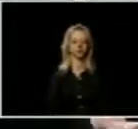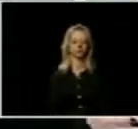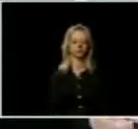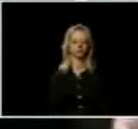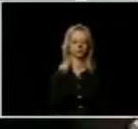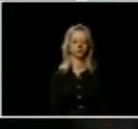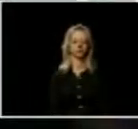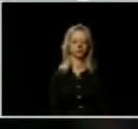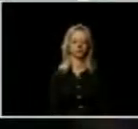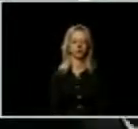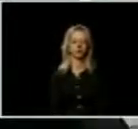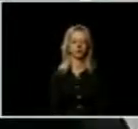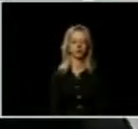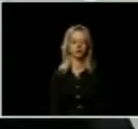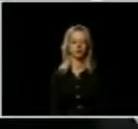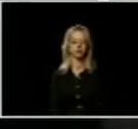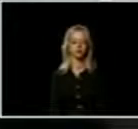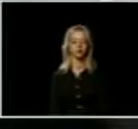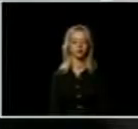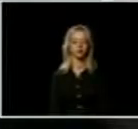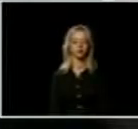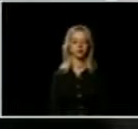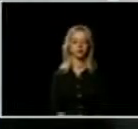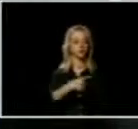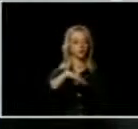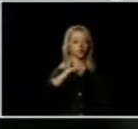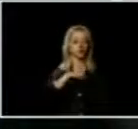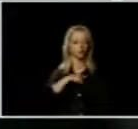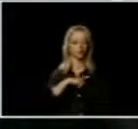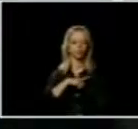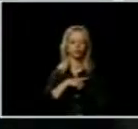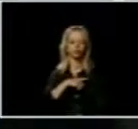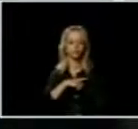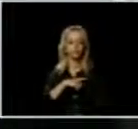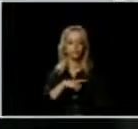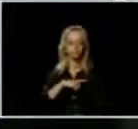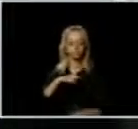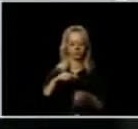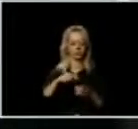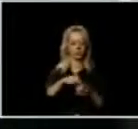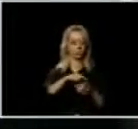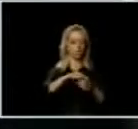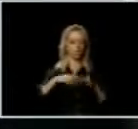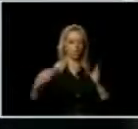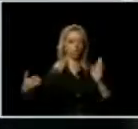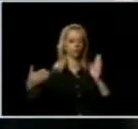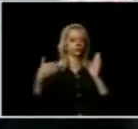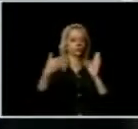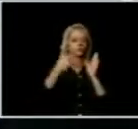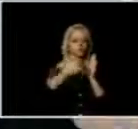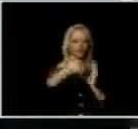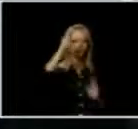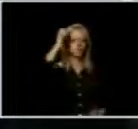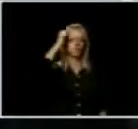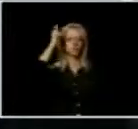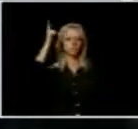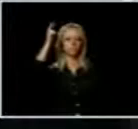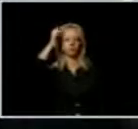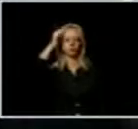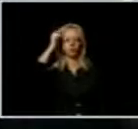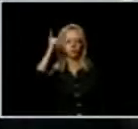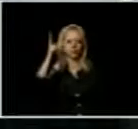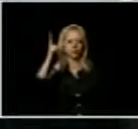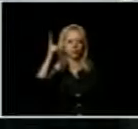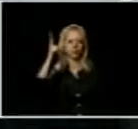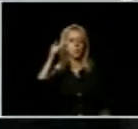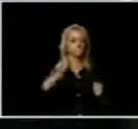município todo voltado para a cultura, que pode gerar emprego e renda,